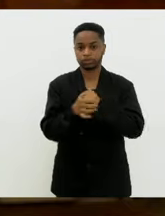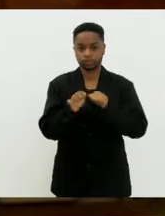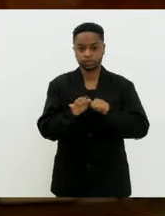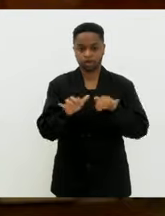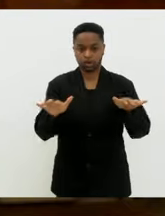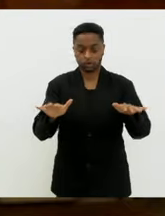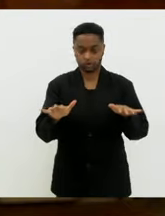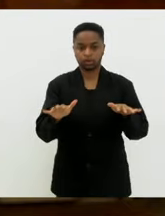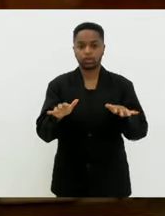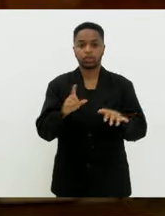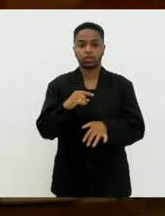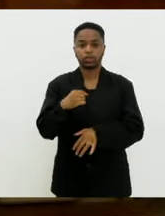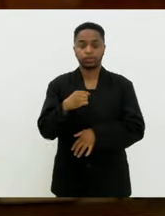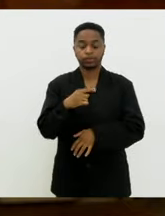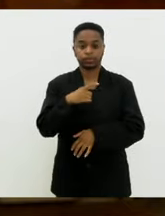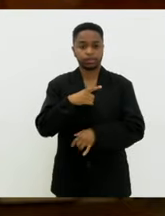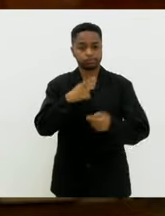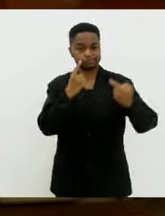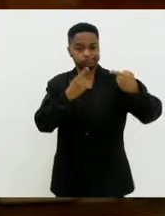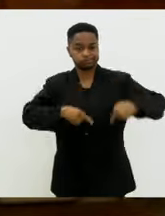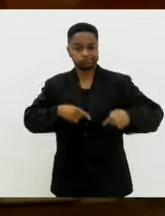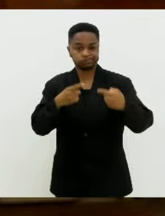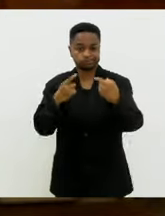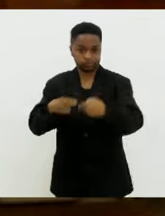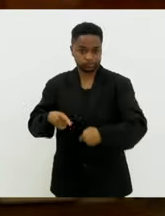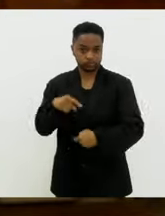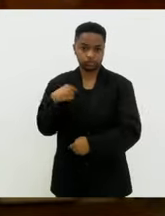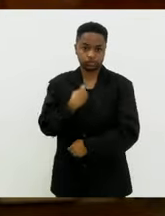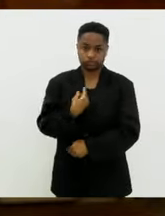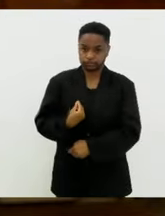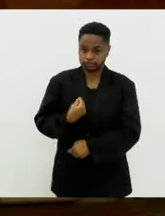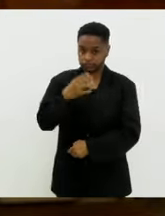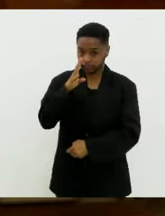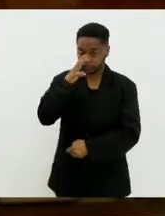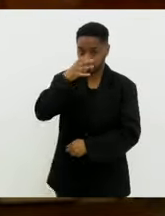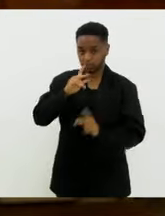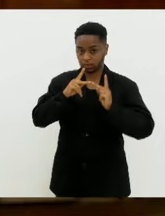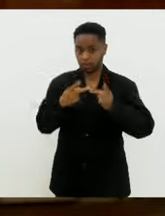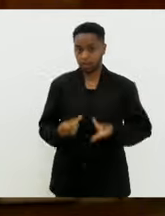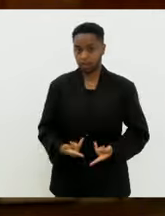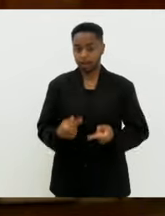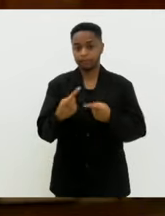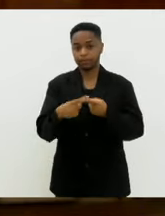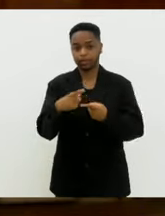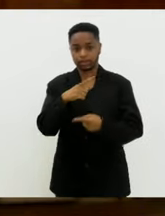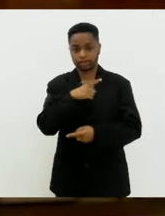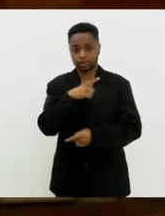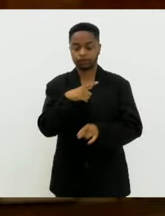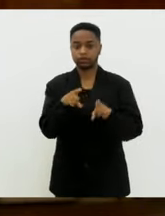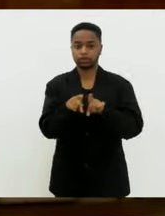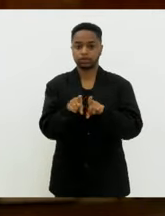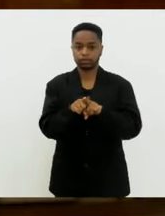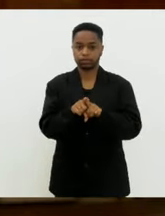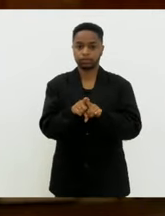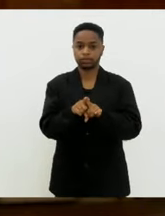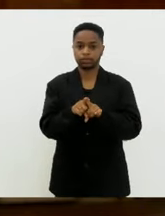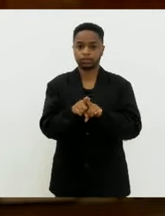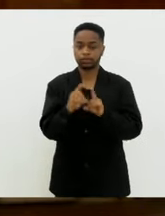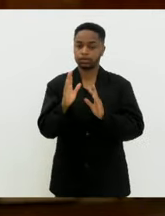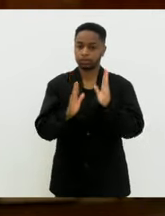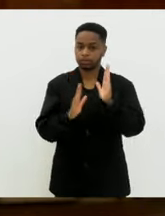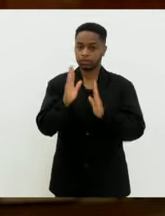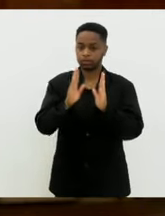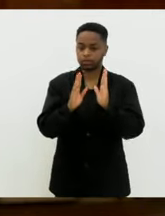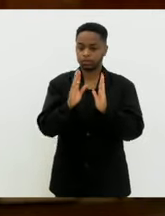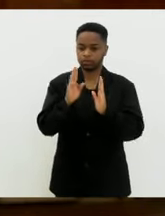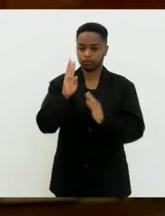a nossa humanidade, já que a gente teve aqui, inclusive, no governo do Wilson Witzel,